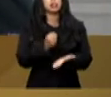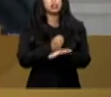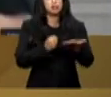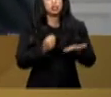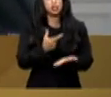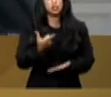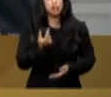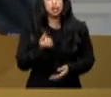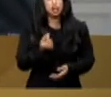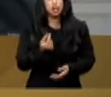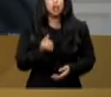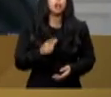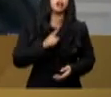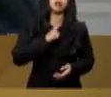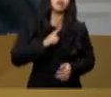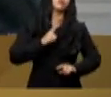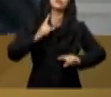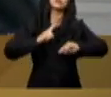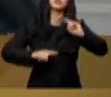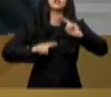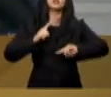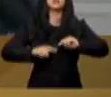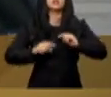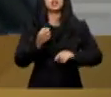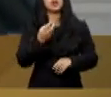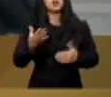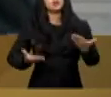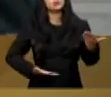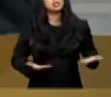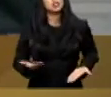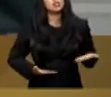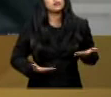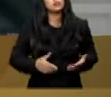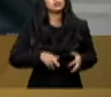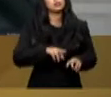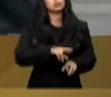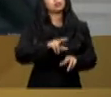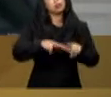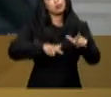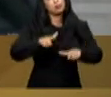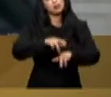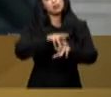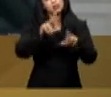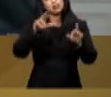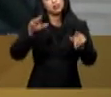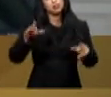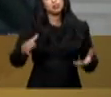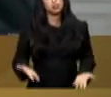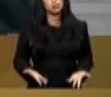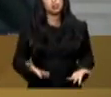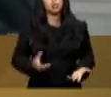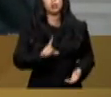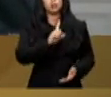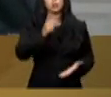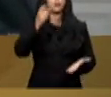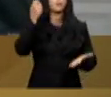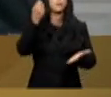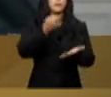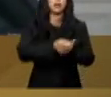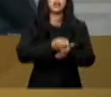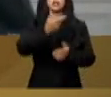destinem bens, mercadorias ou serviços a consumidor final não contribuinte localizado em outro